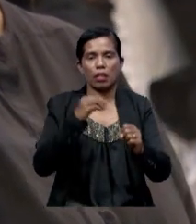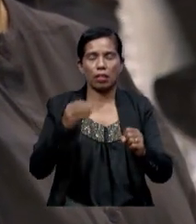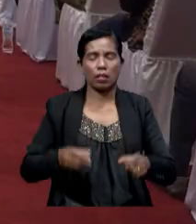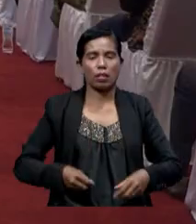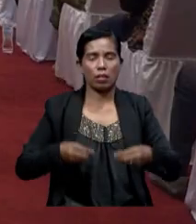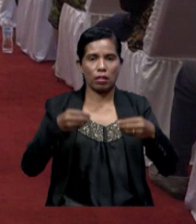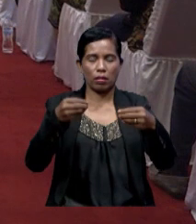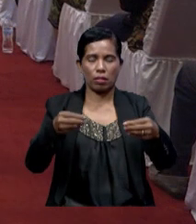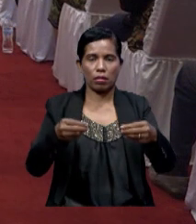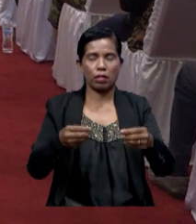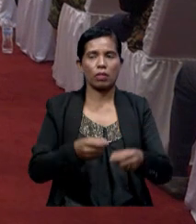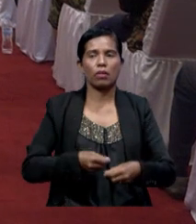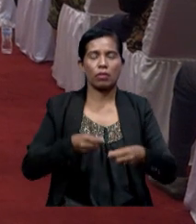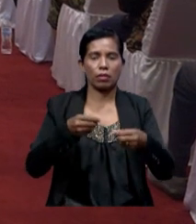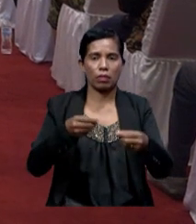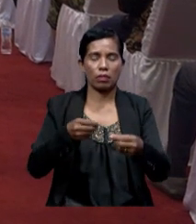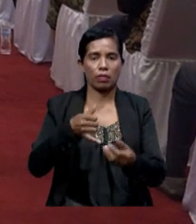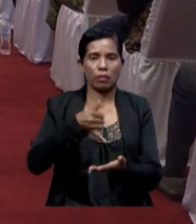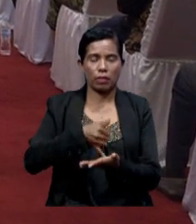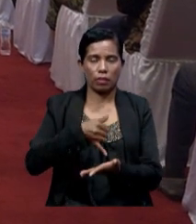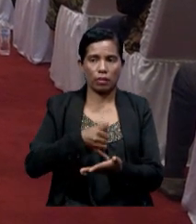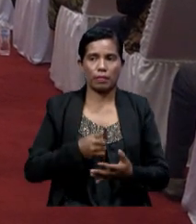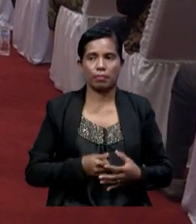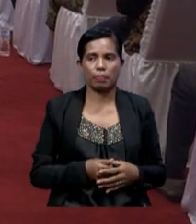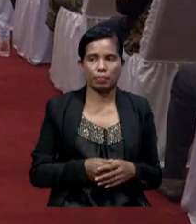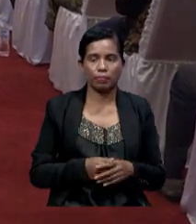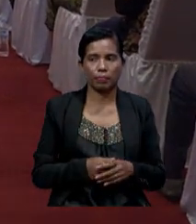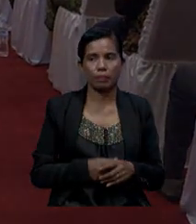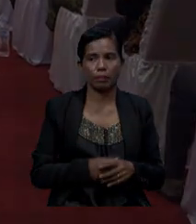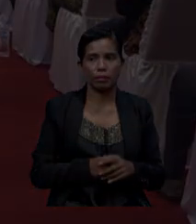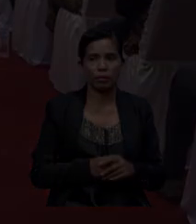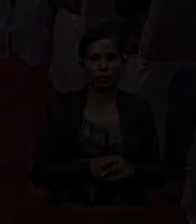condecora Sira lihusi Ordem Mérito. Bem-vinda, Simenes, Jemen.